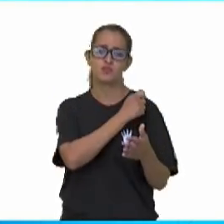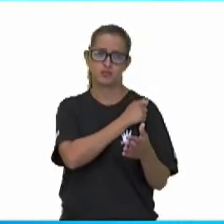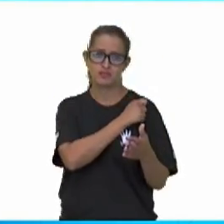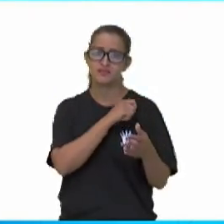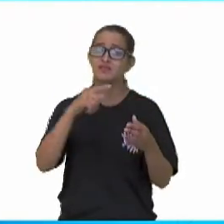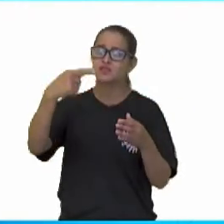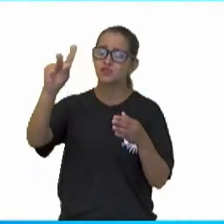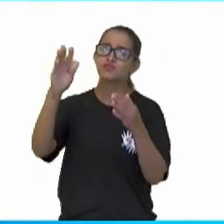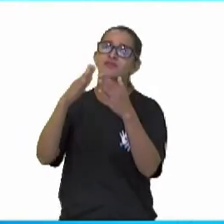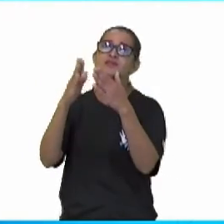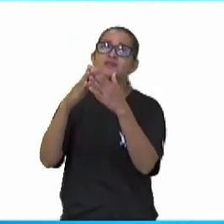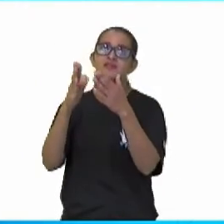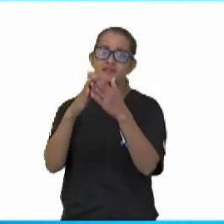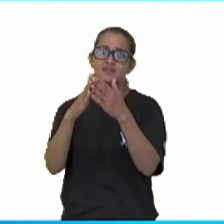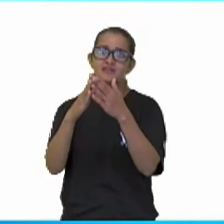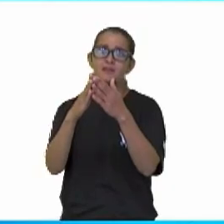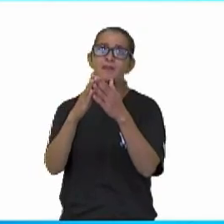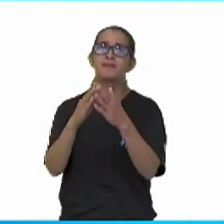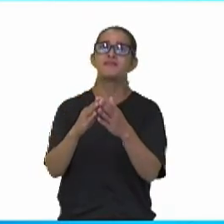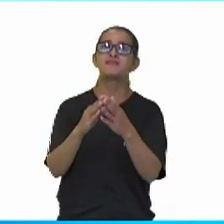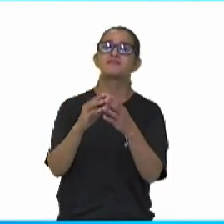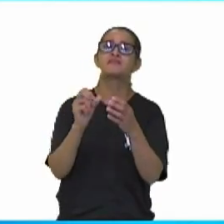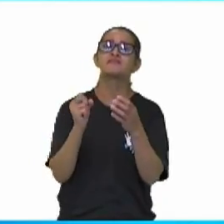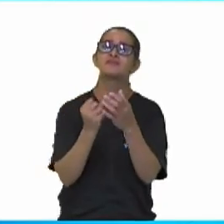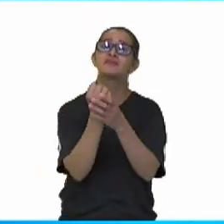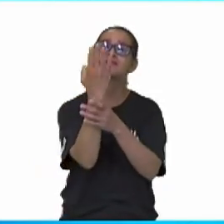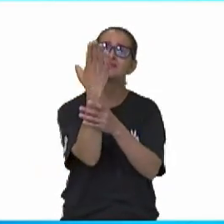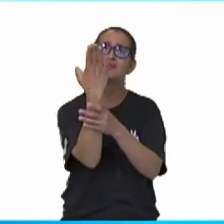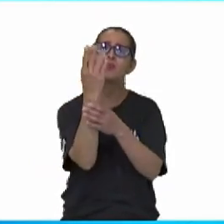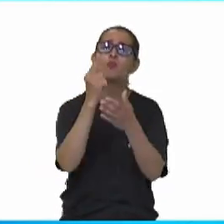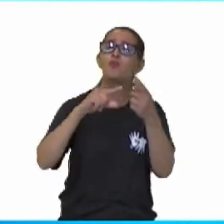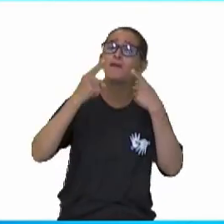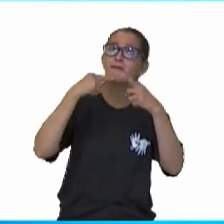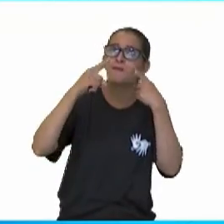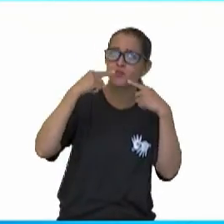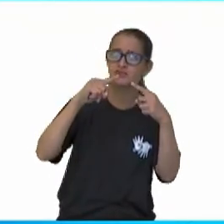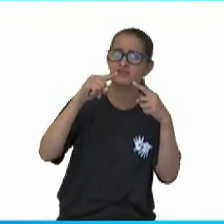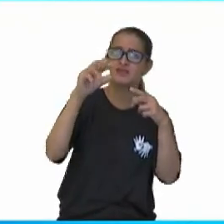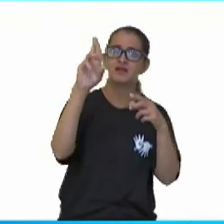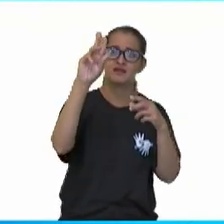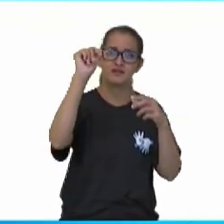online. Acesse a plataforma SMED-GV, aponte a câmera do seu